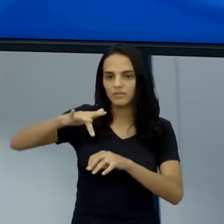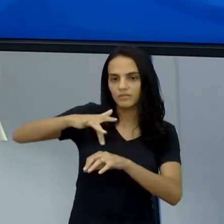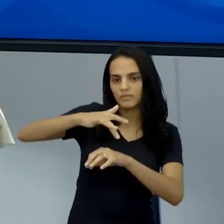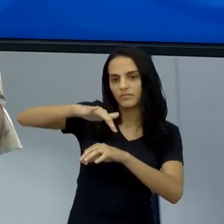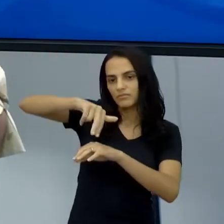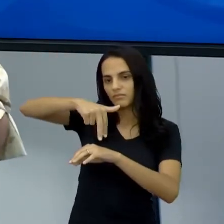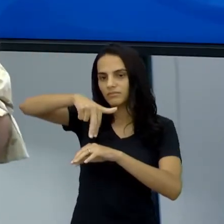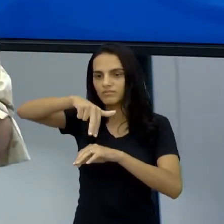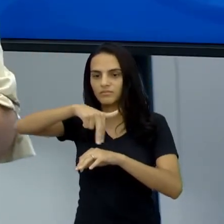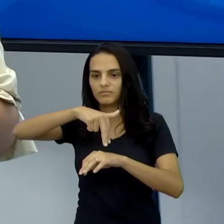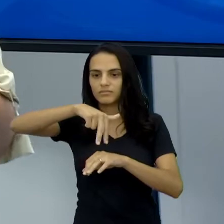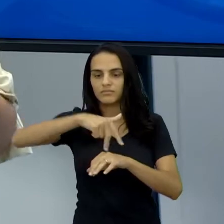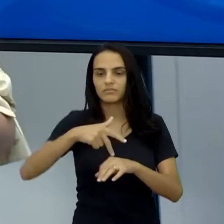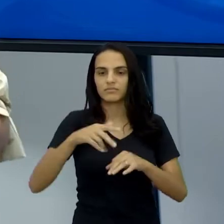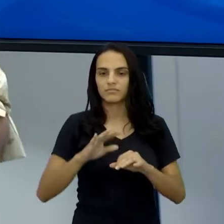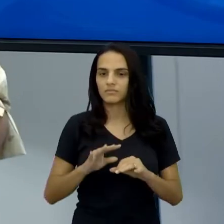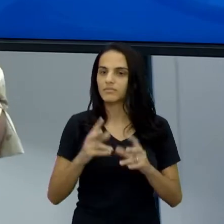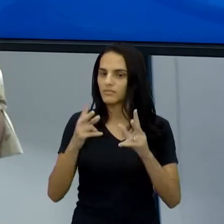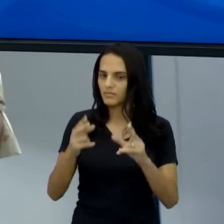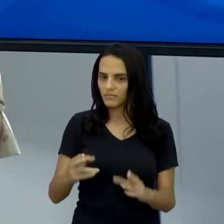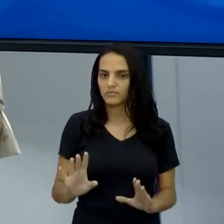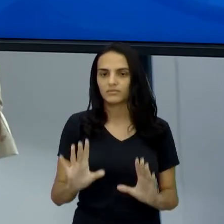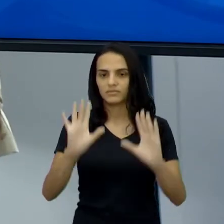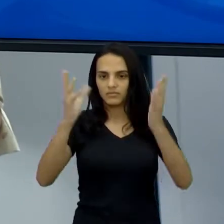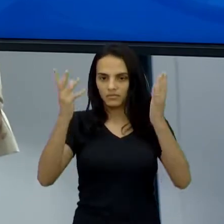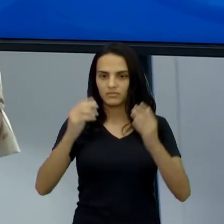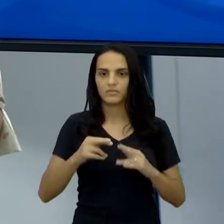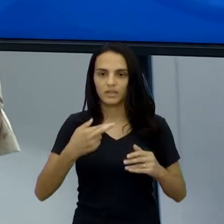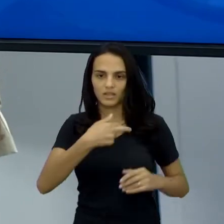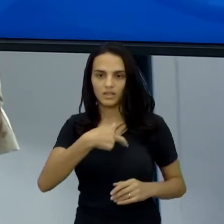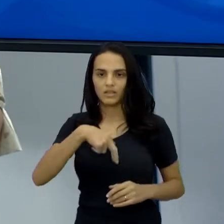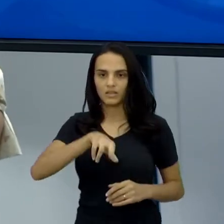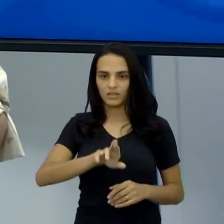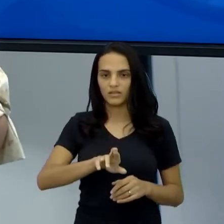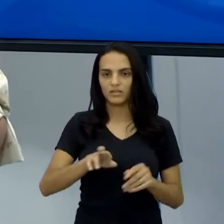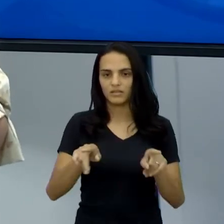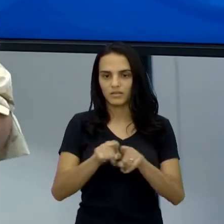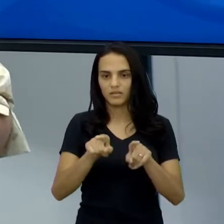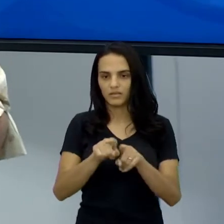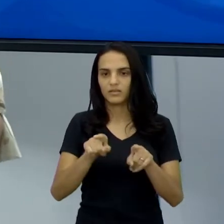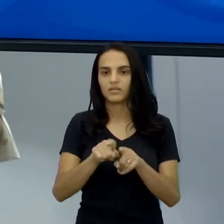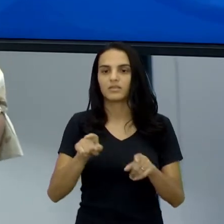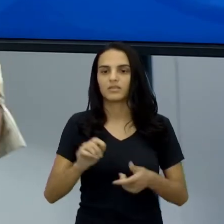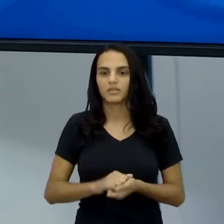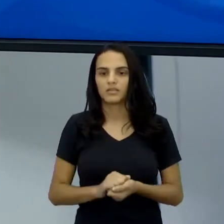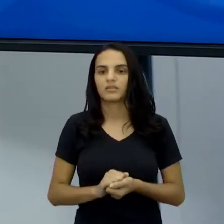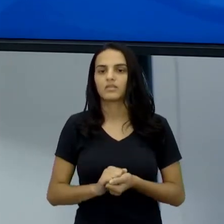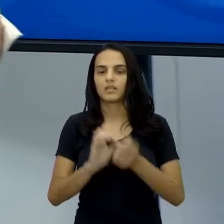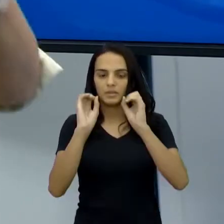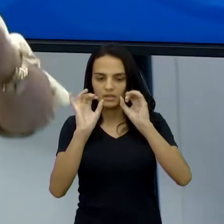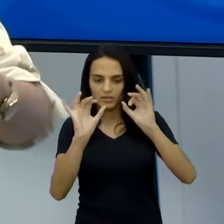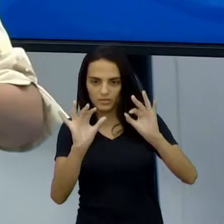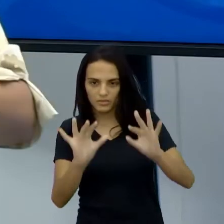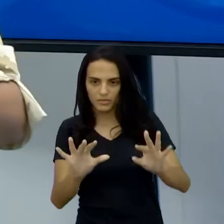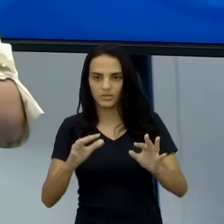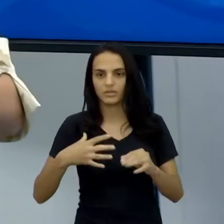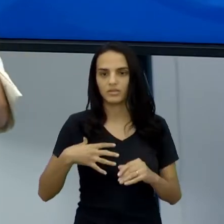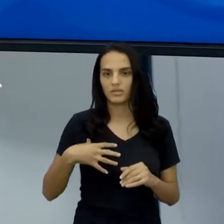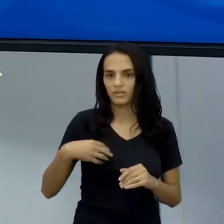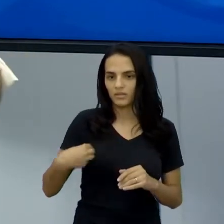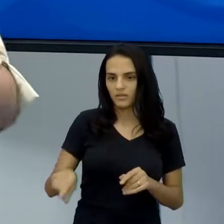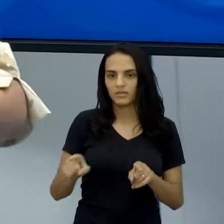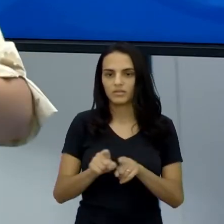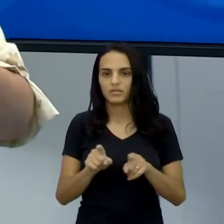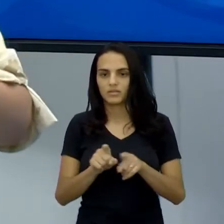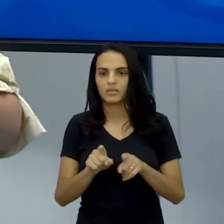coisa bem festiva e bem religiosa, né? O padre abençoando, as crianças com batizado